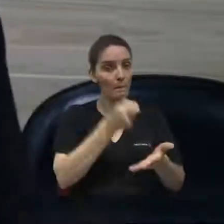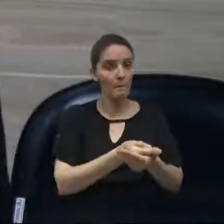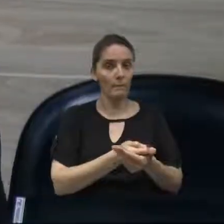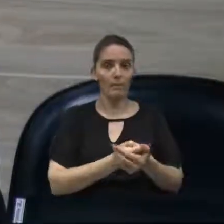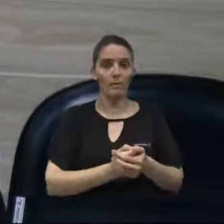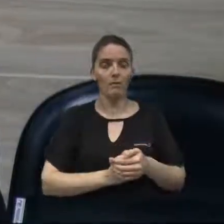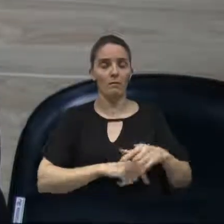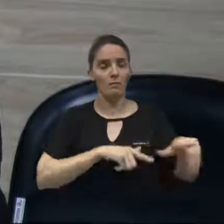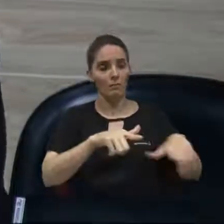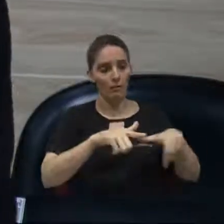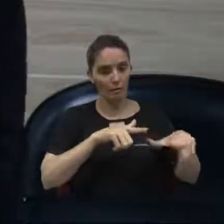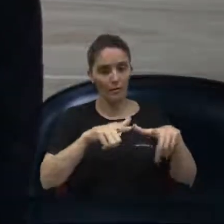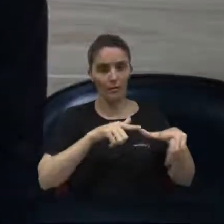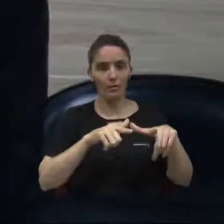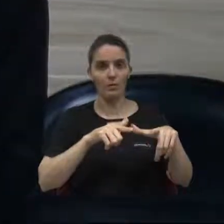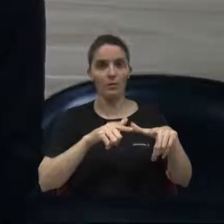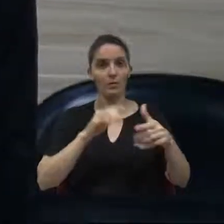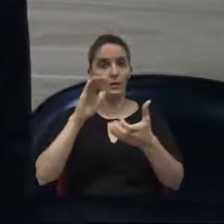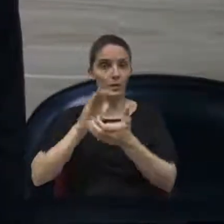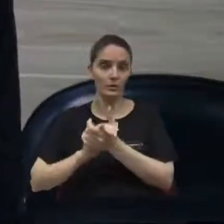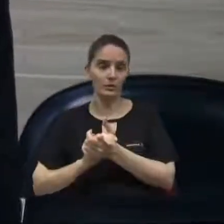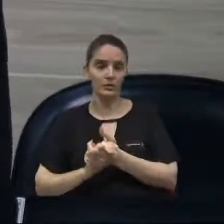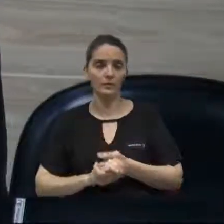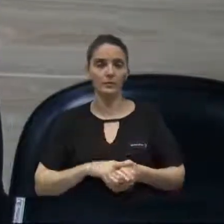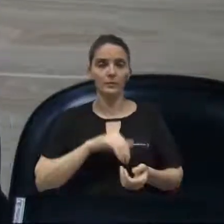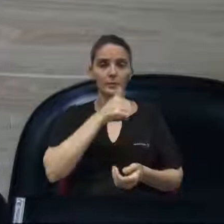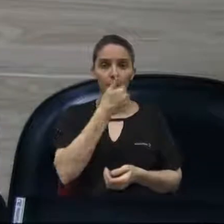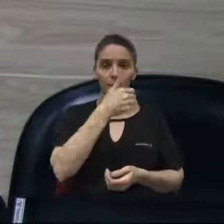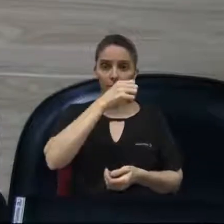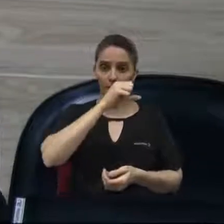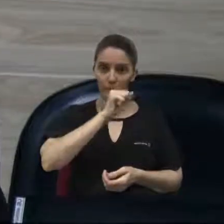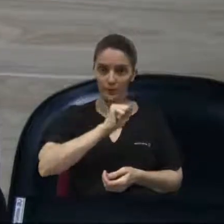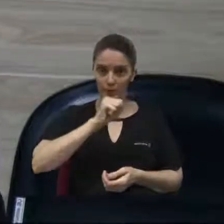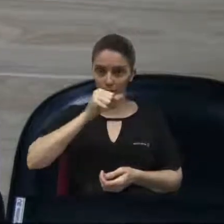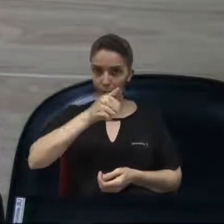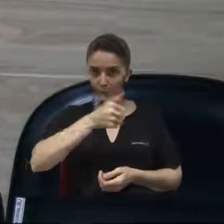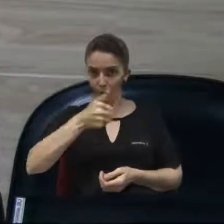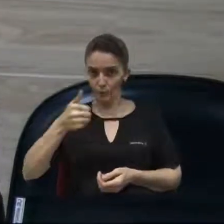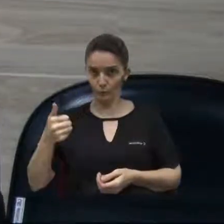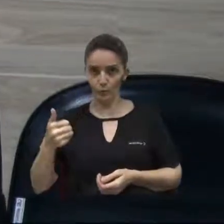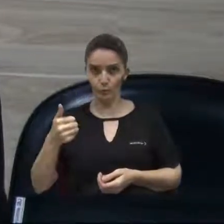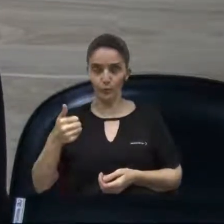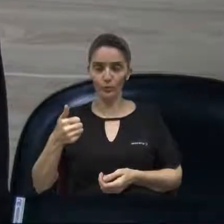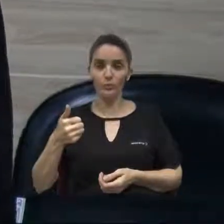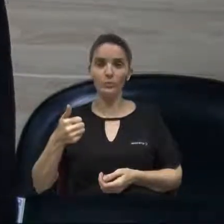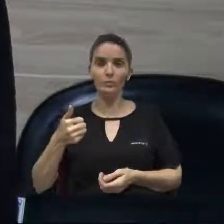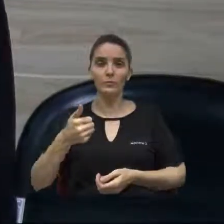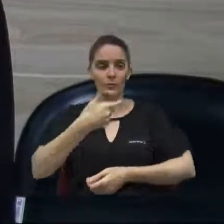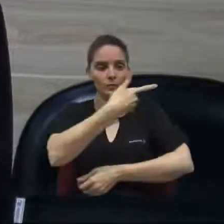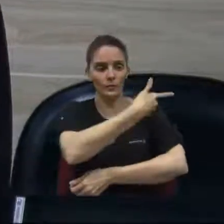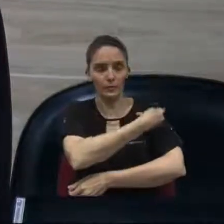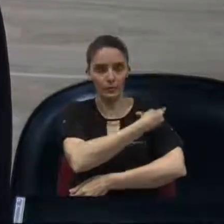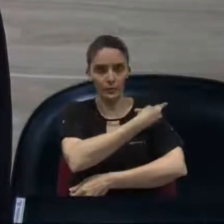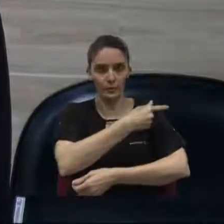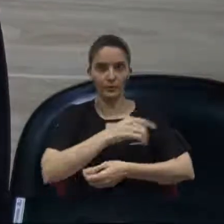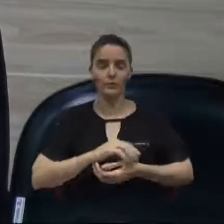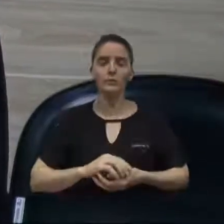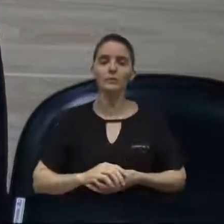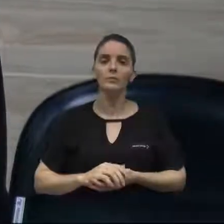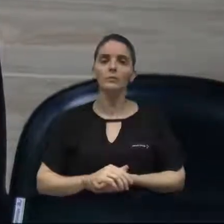Primeira vacinação no nosso país ocorreu em 1811, chamada de braço a braço.